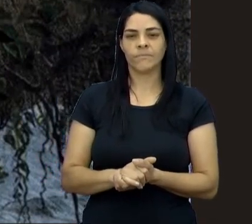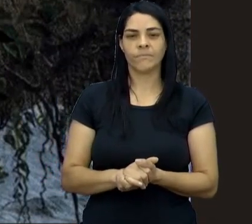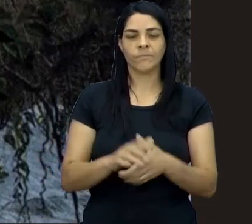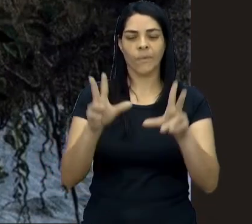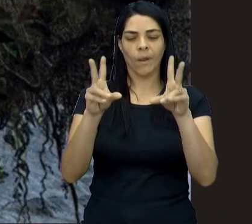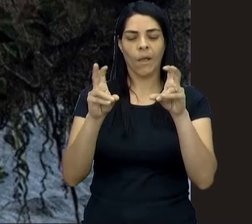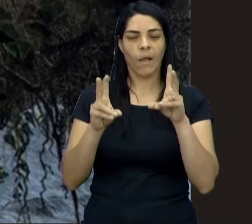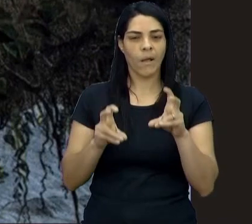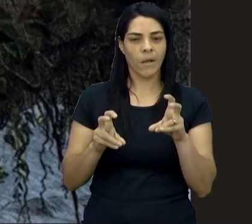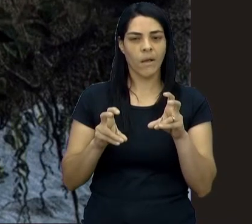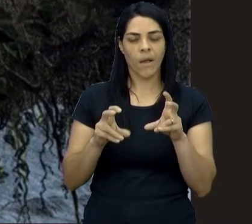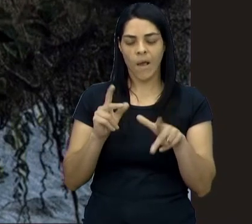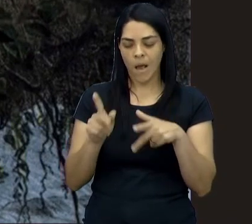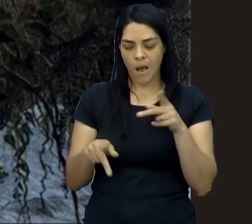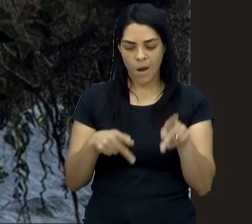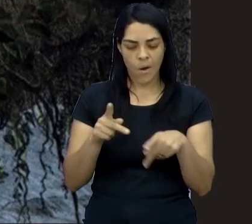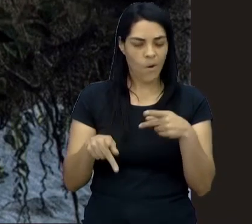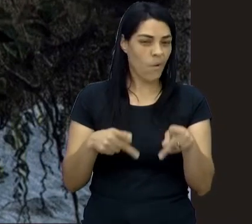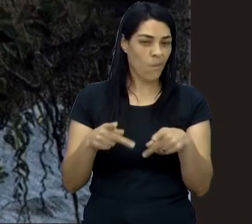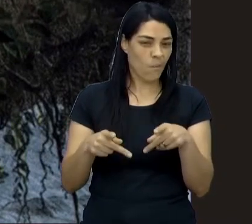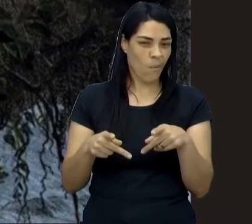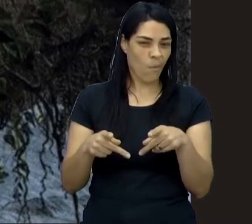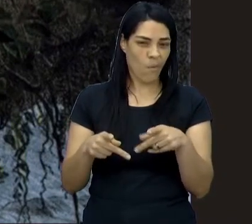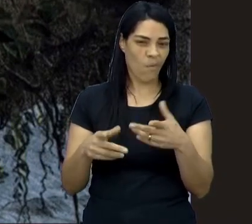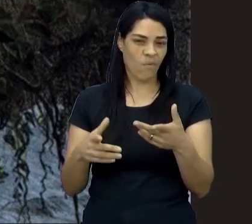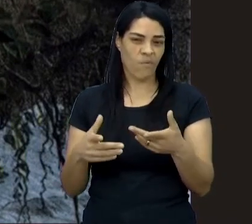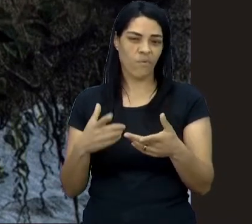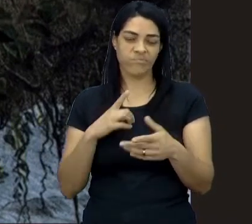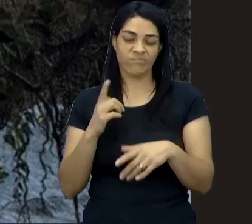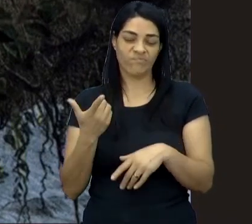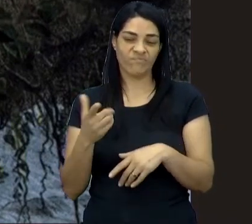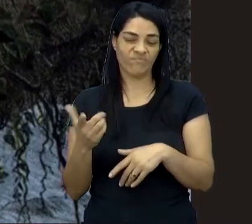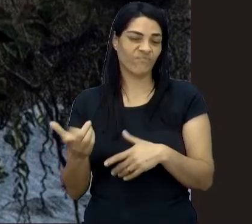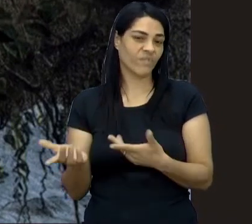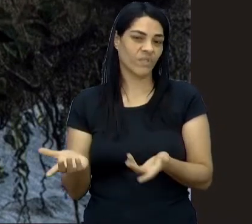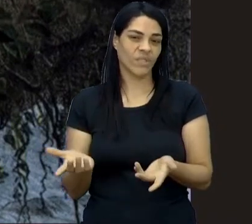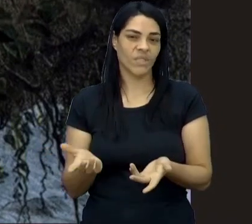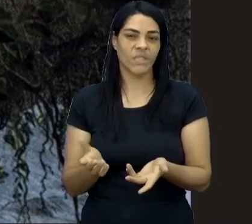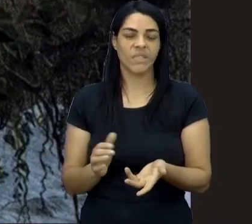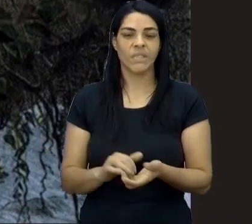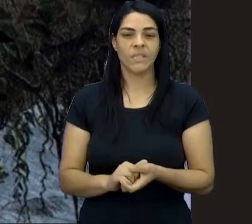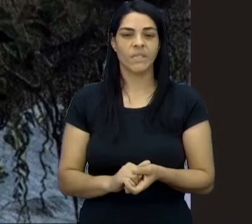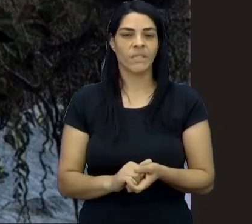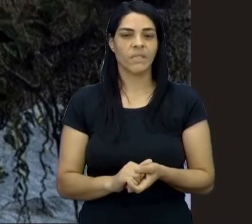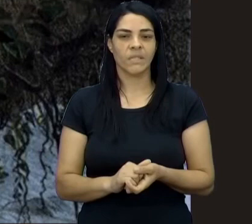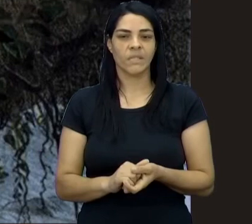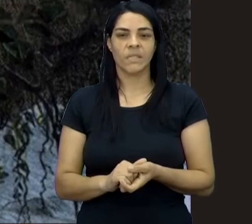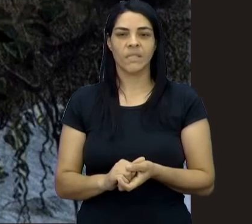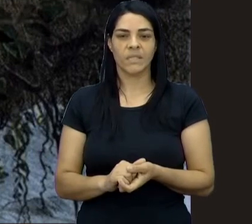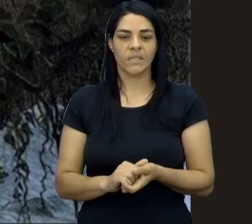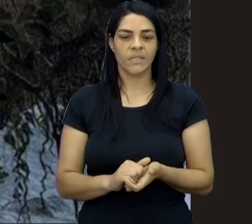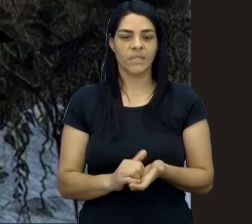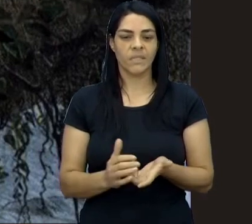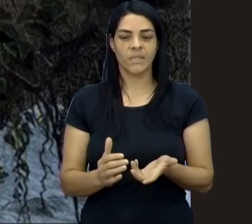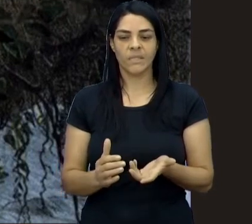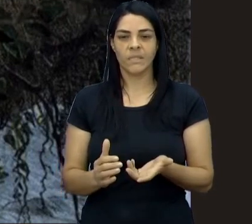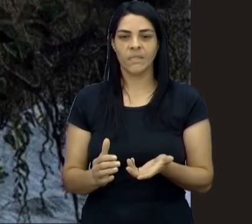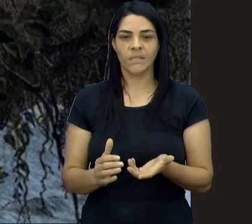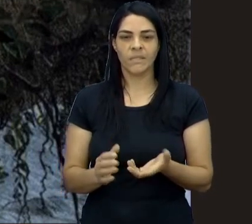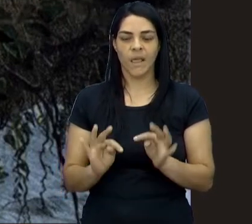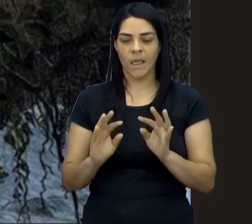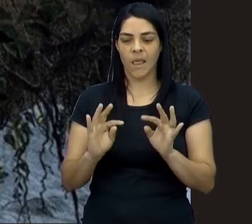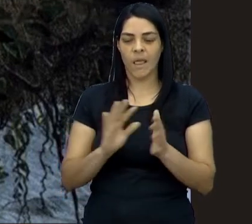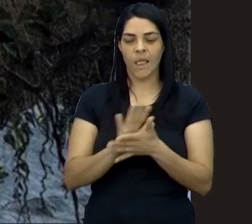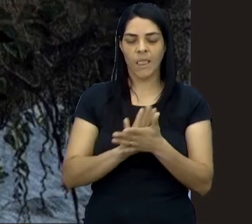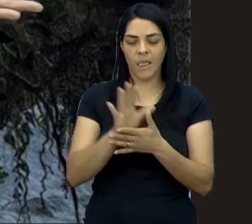povos aí menos civilizados né povos que tinham aí os seus vários e vários problemas e que na verdade